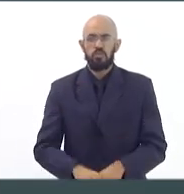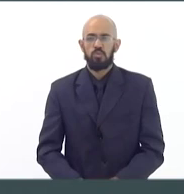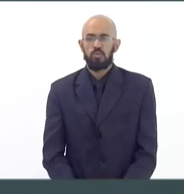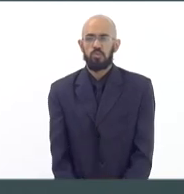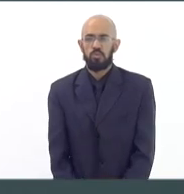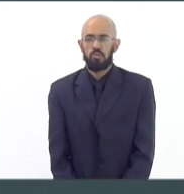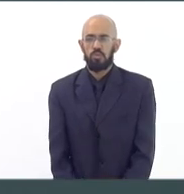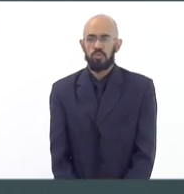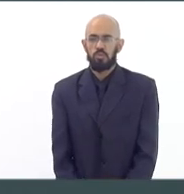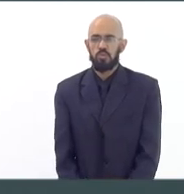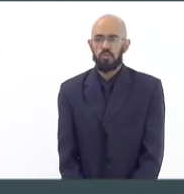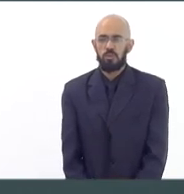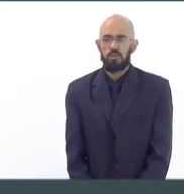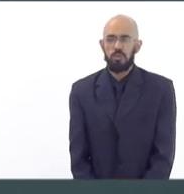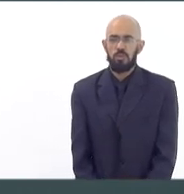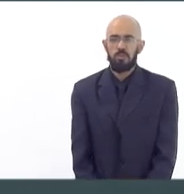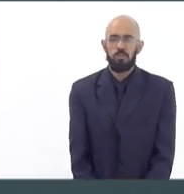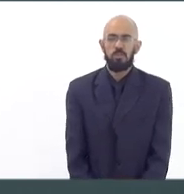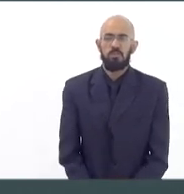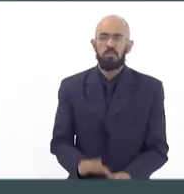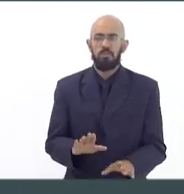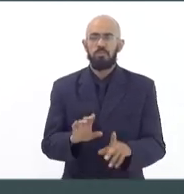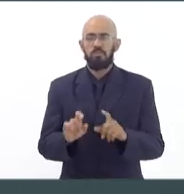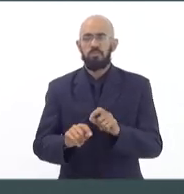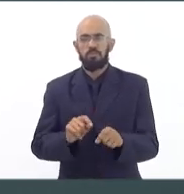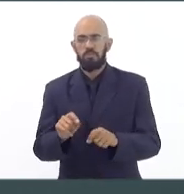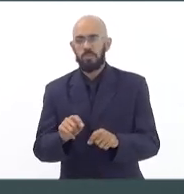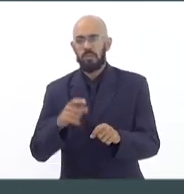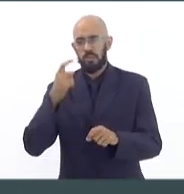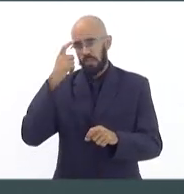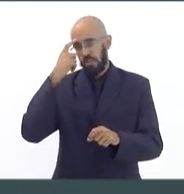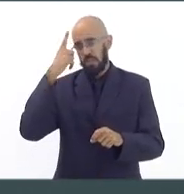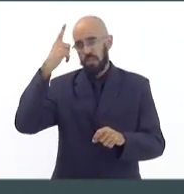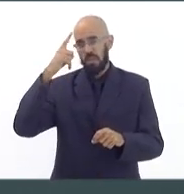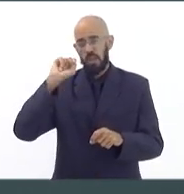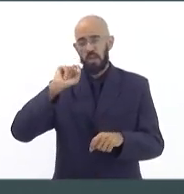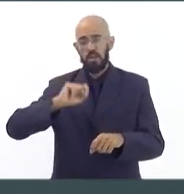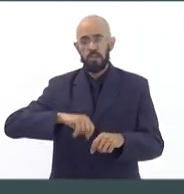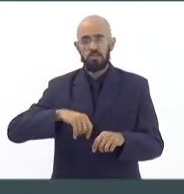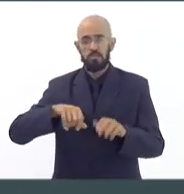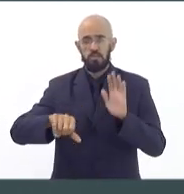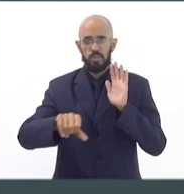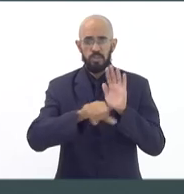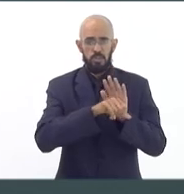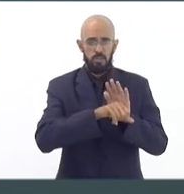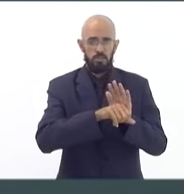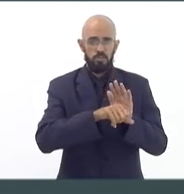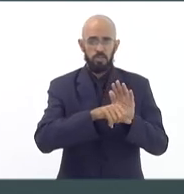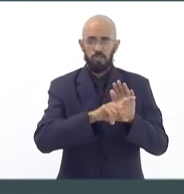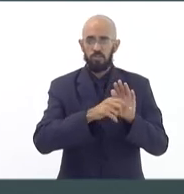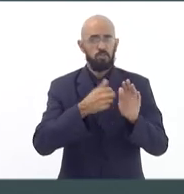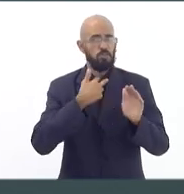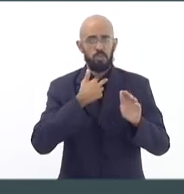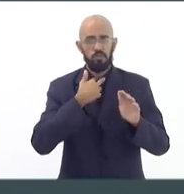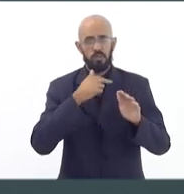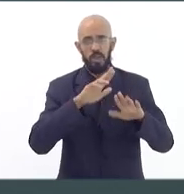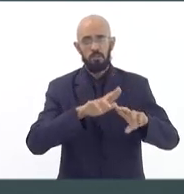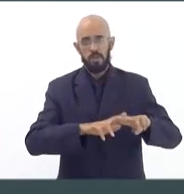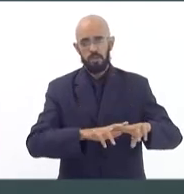nessa ideia de que pessoas que não começa em crimes com violência ou grave ameaça não devem ficar encarcerados